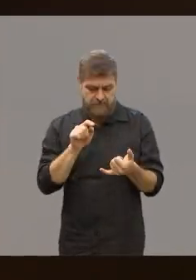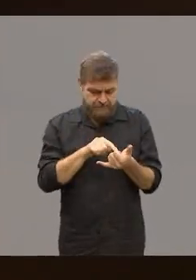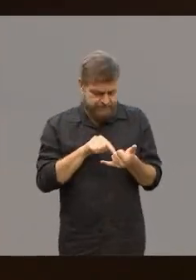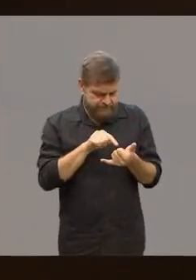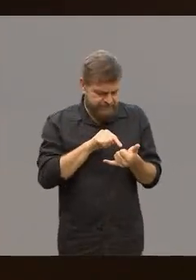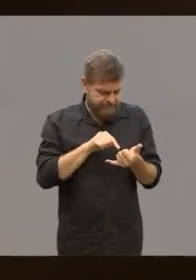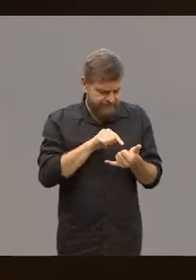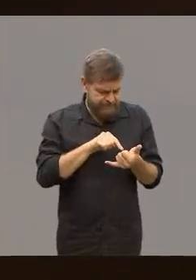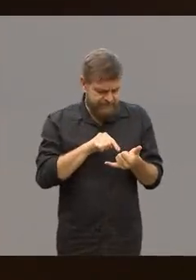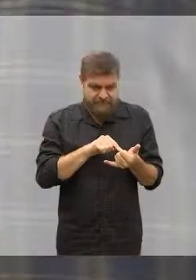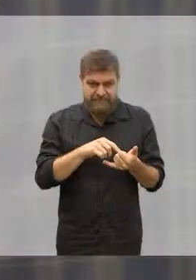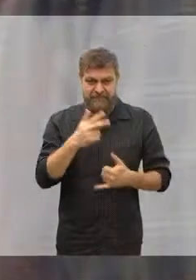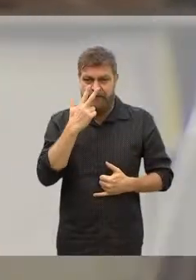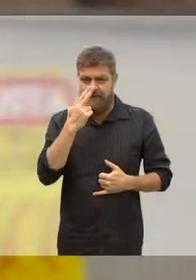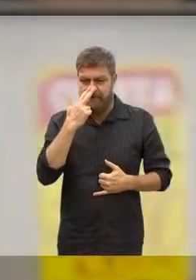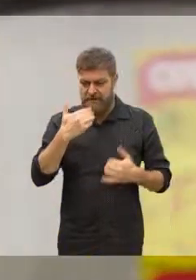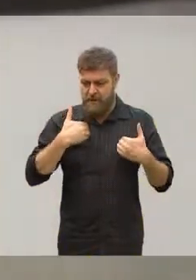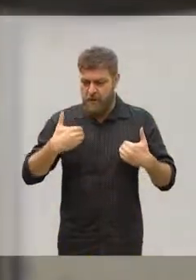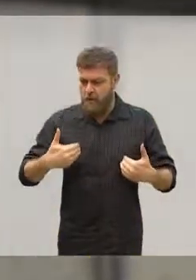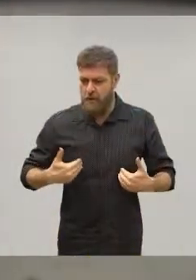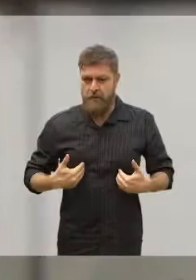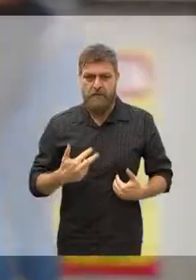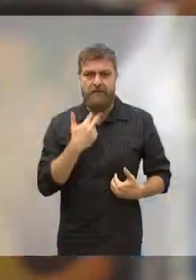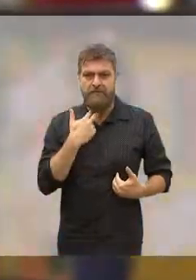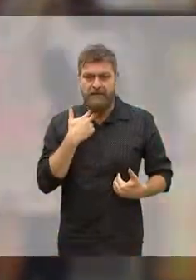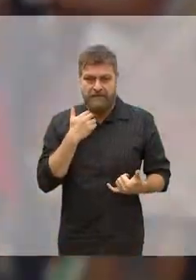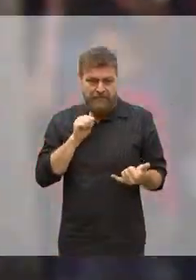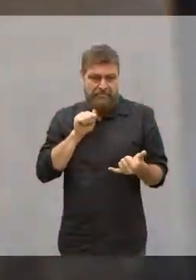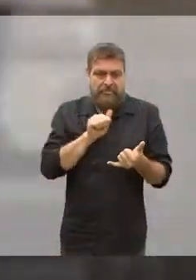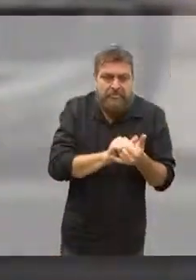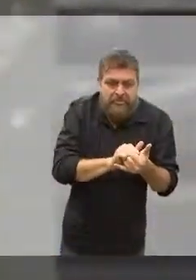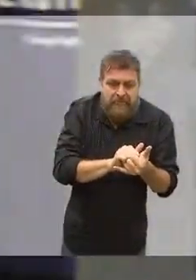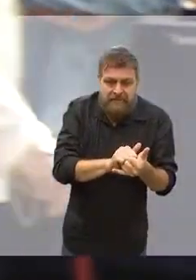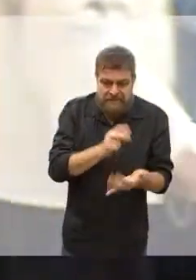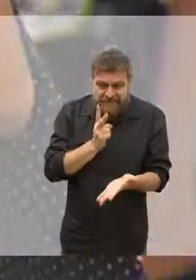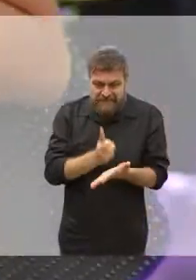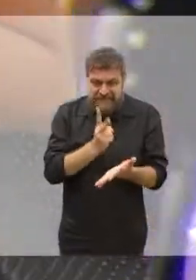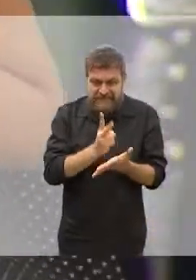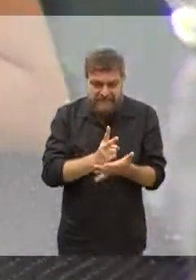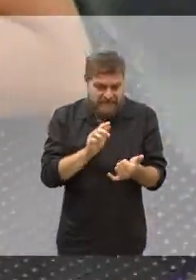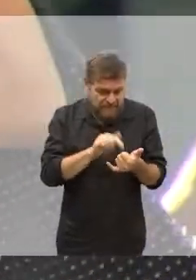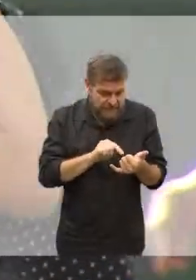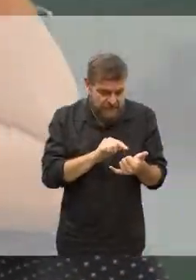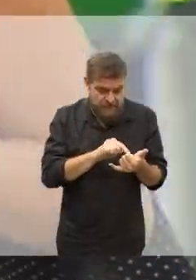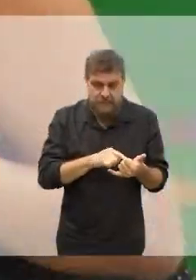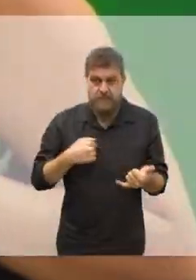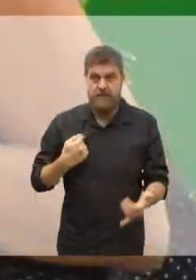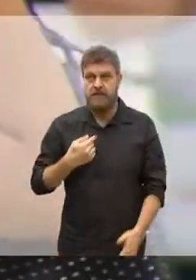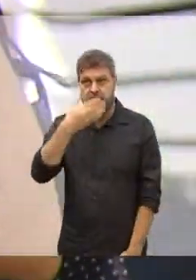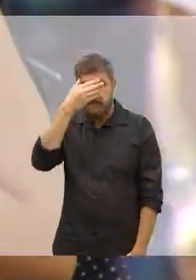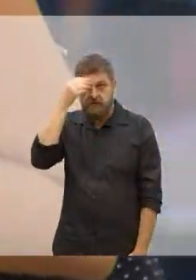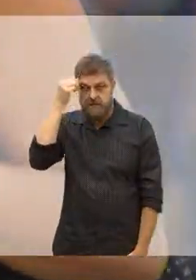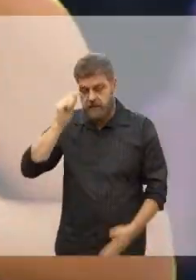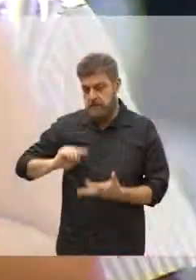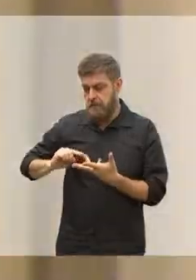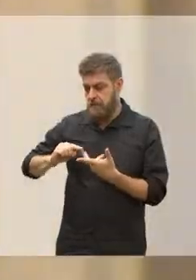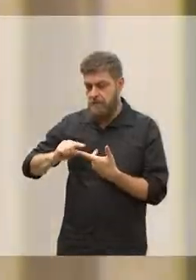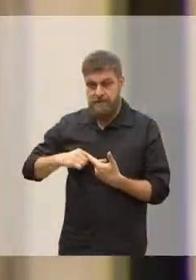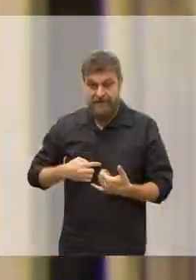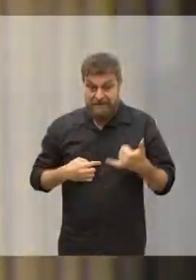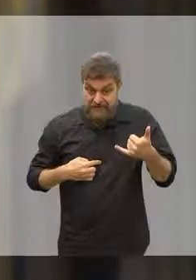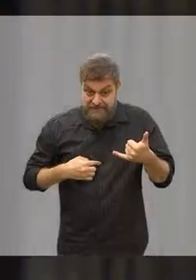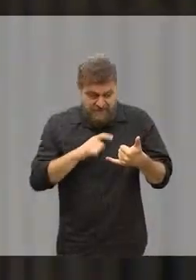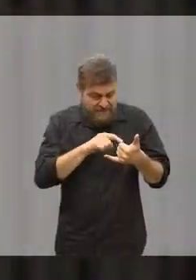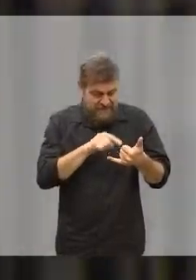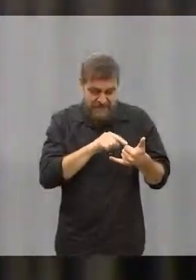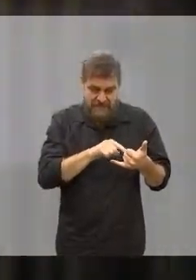para muitos é quase uma extensão de seu braço. Ou seja, podemos esquecer muitas coisas,